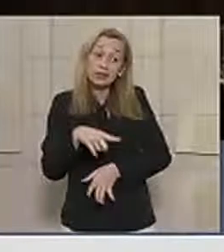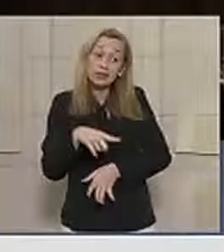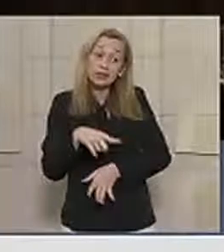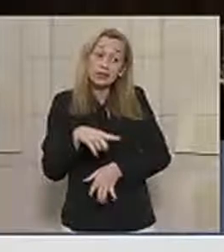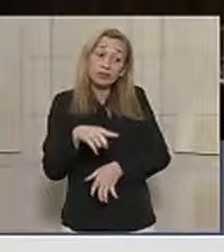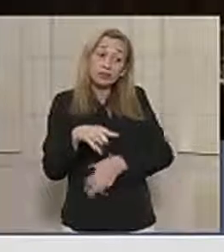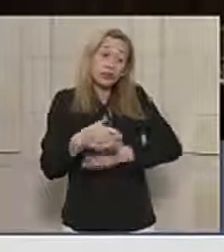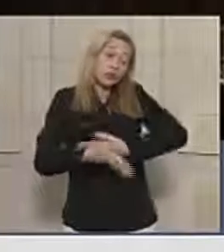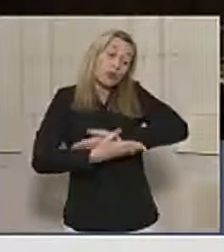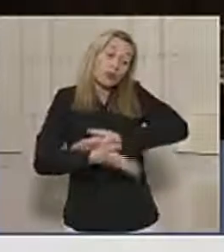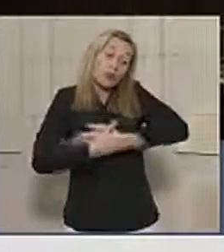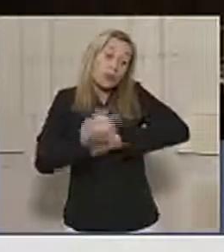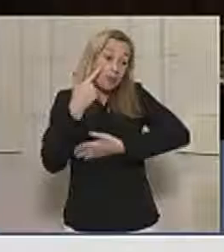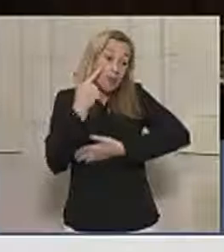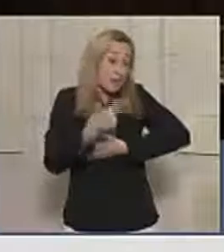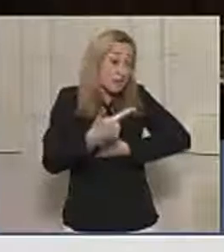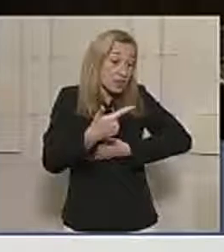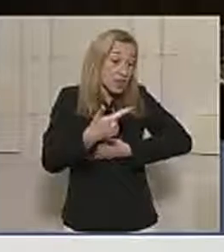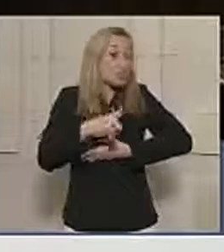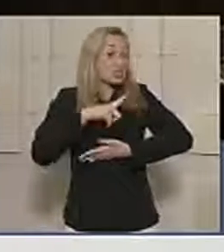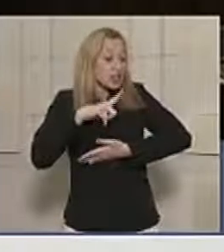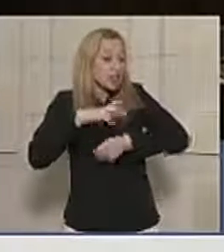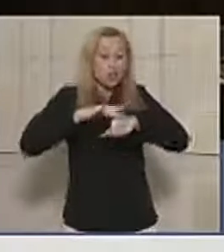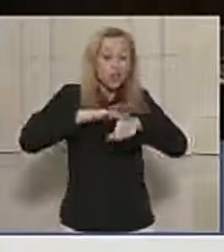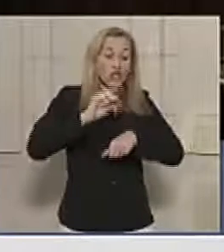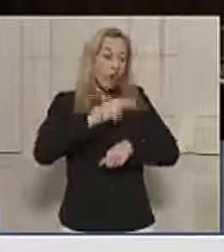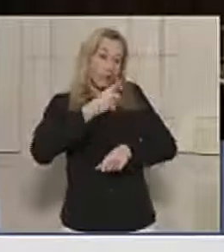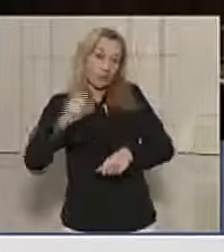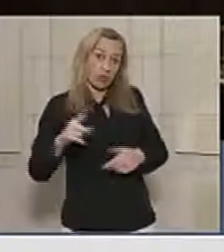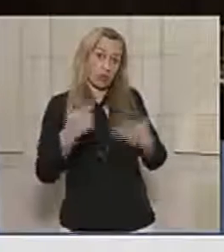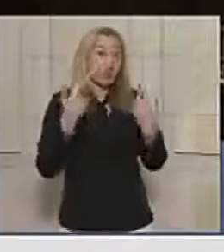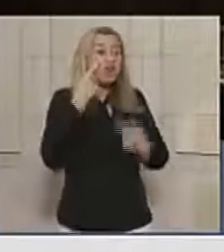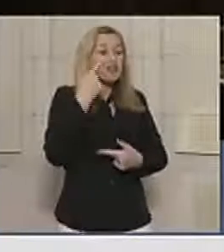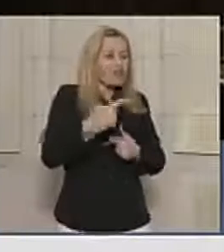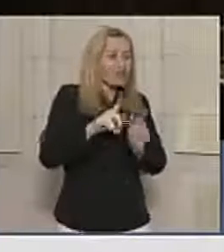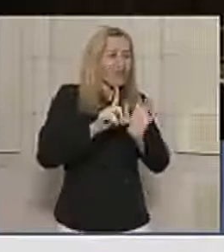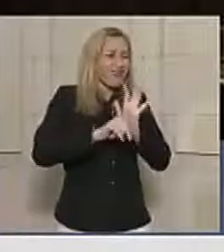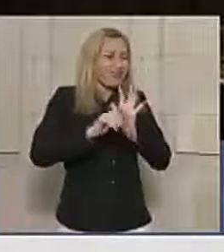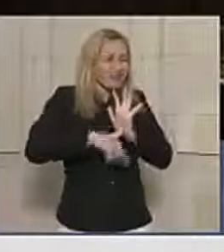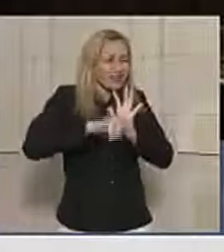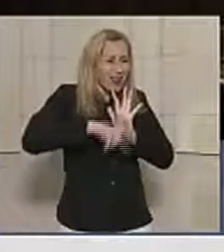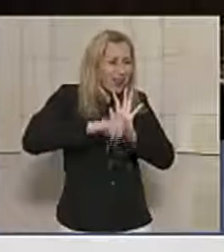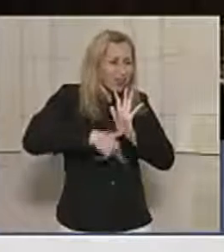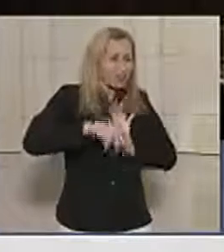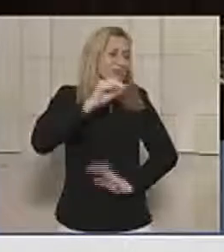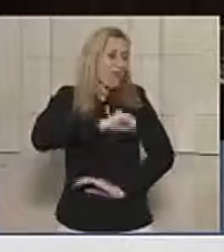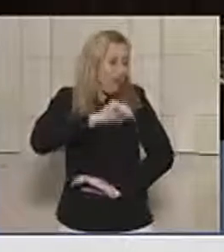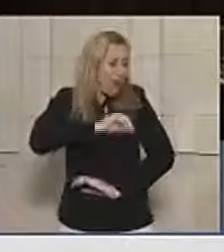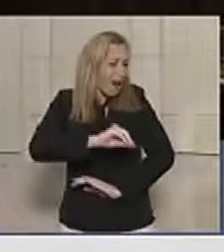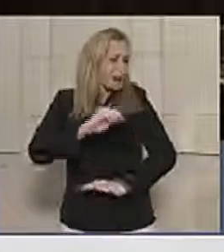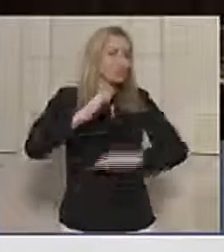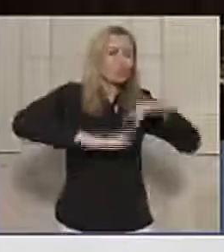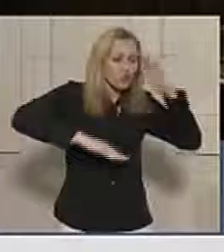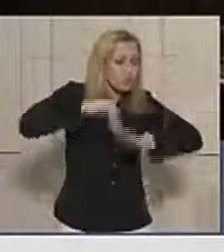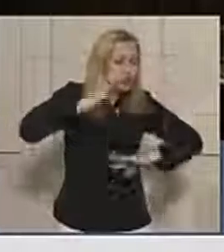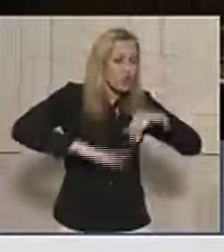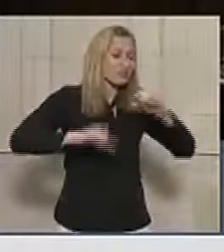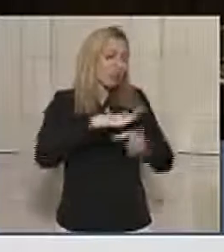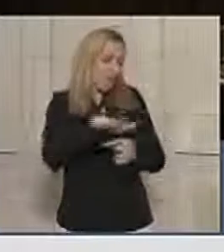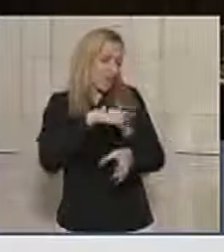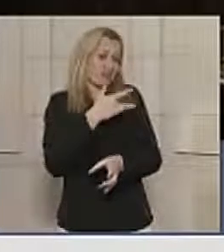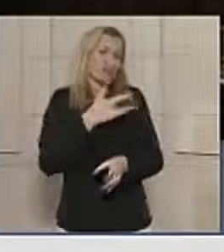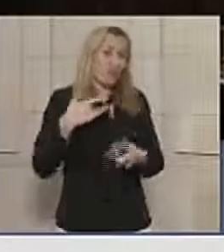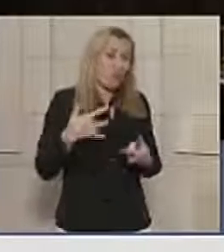identificação de doenças, né? Nós vimos aí o atraso dos salários dos profissionais da